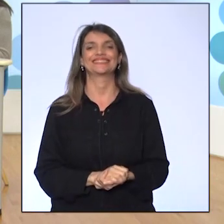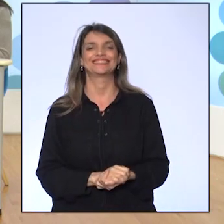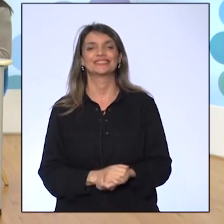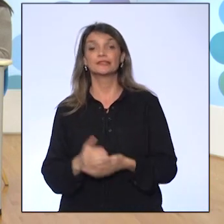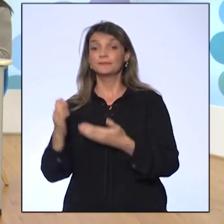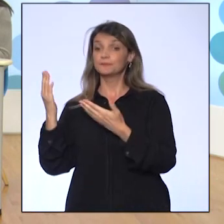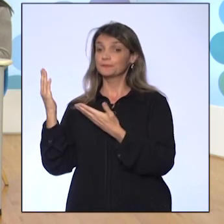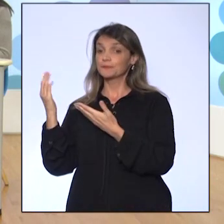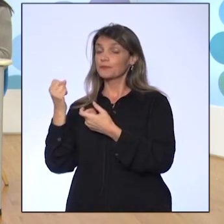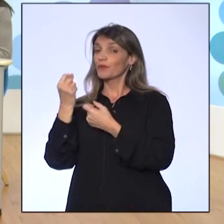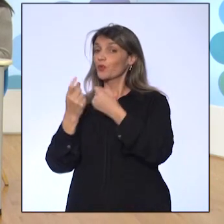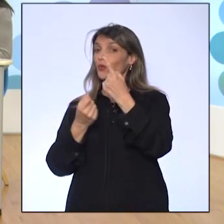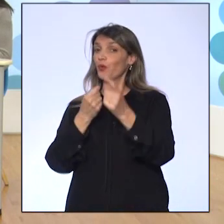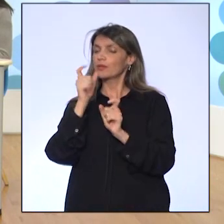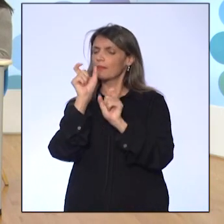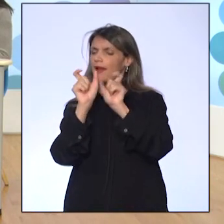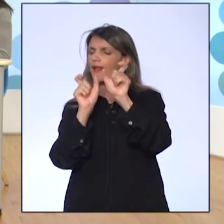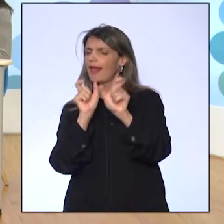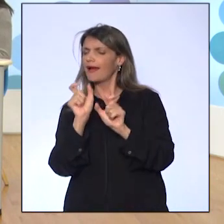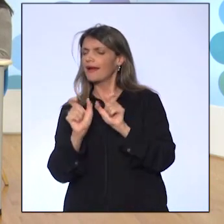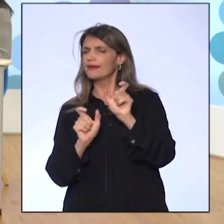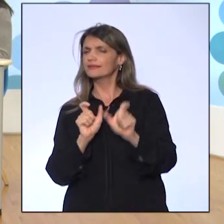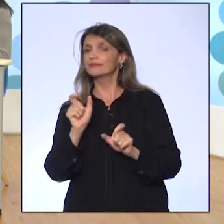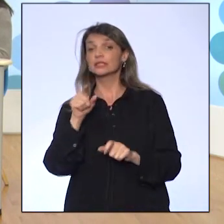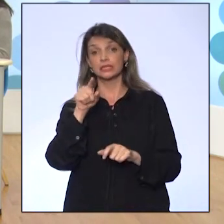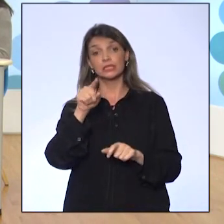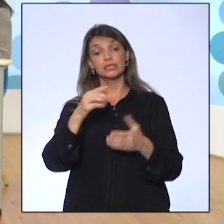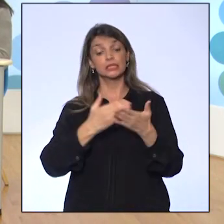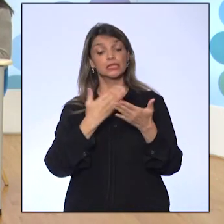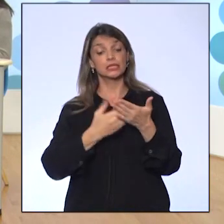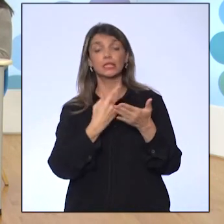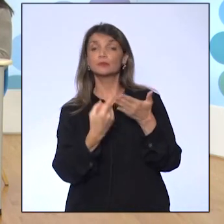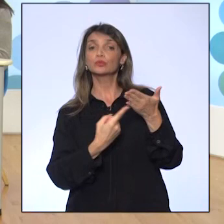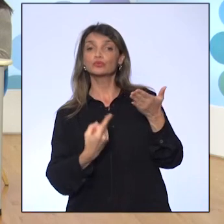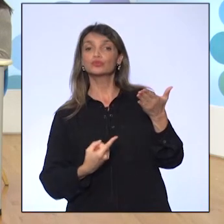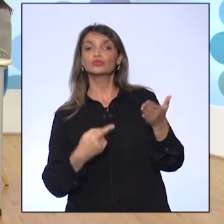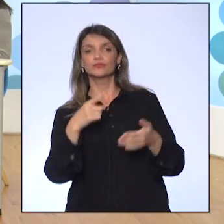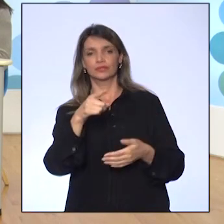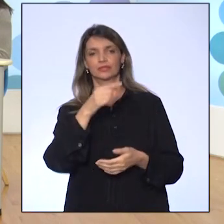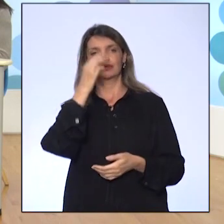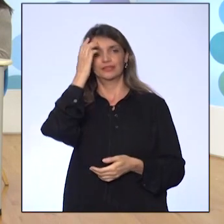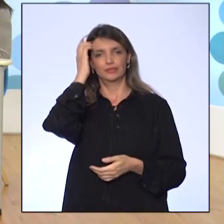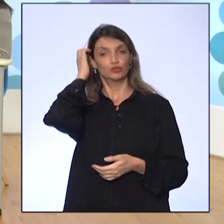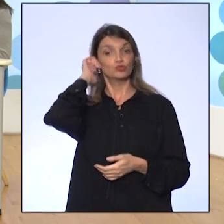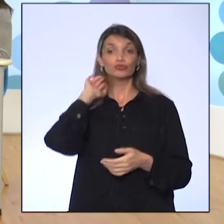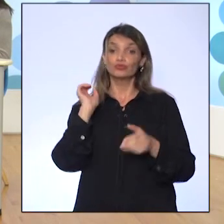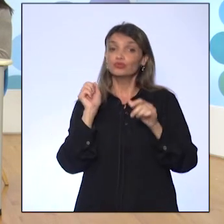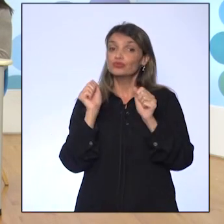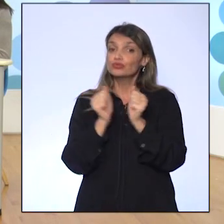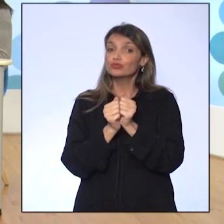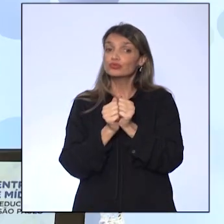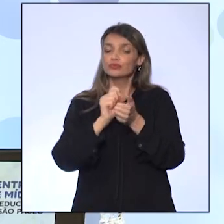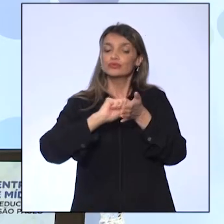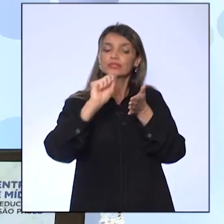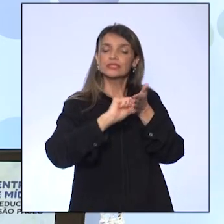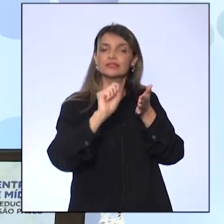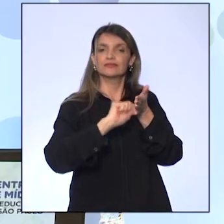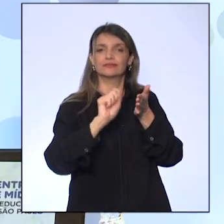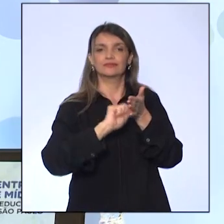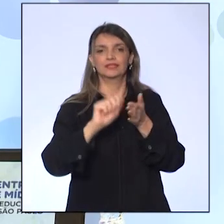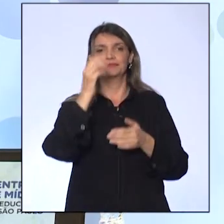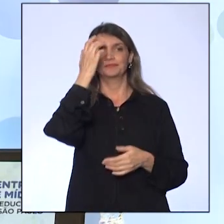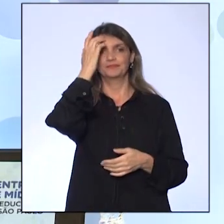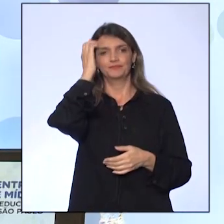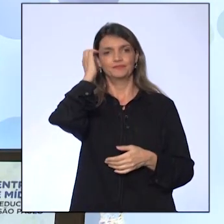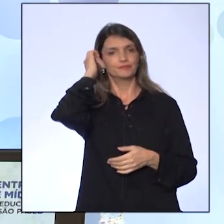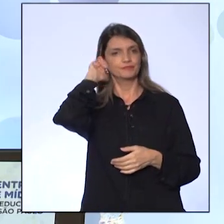palavras que estão na apostila de vocês. Então, junto comigo, vocês irão escrevendo, certo? Então, olha lá,